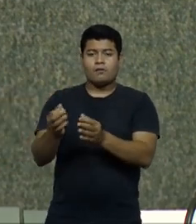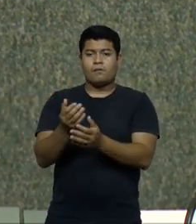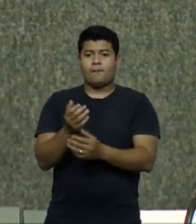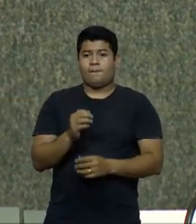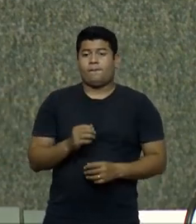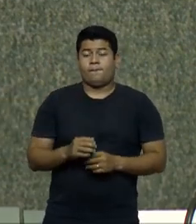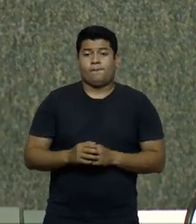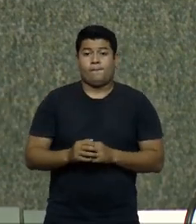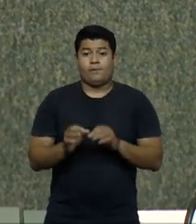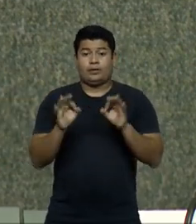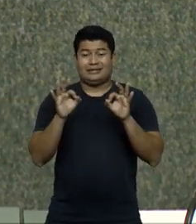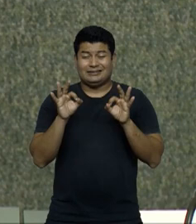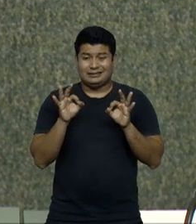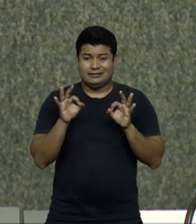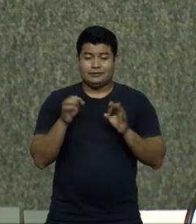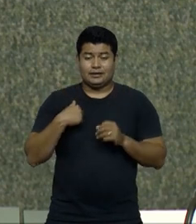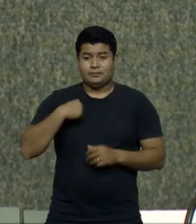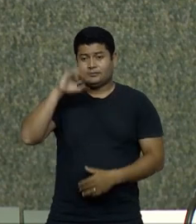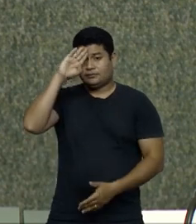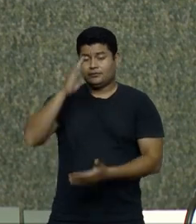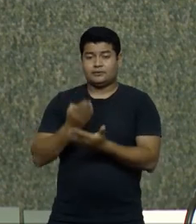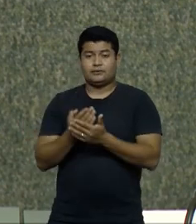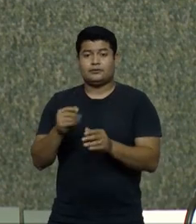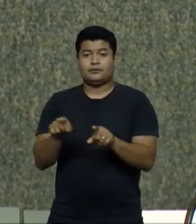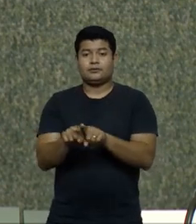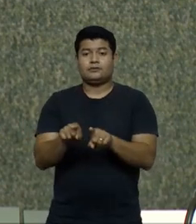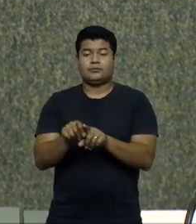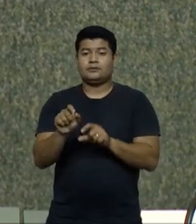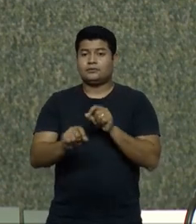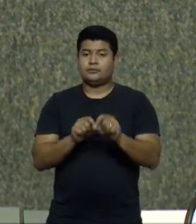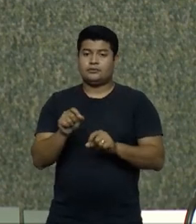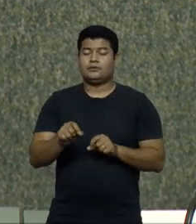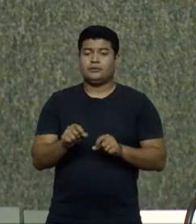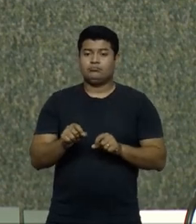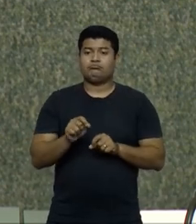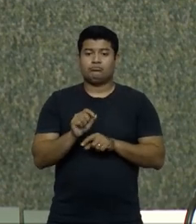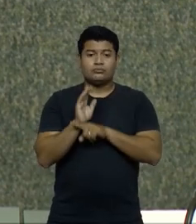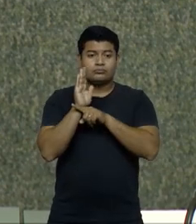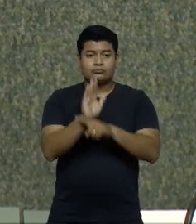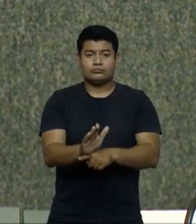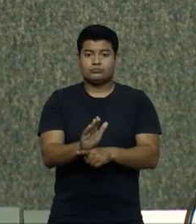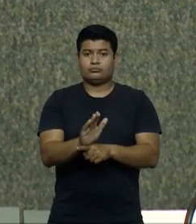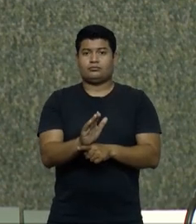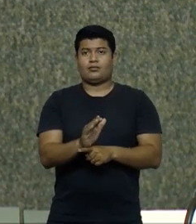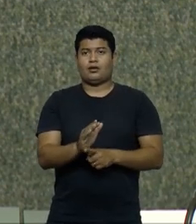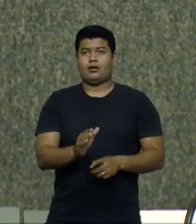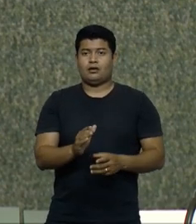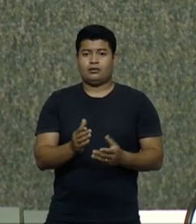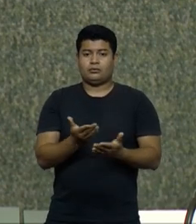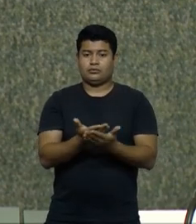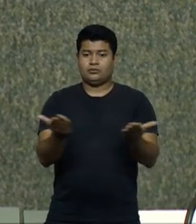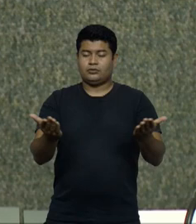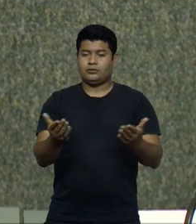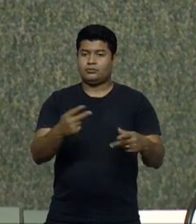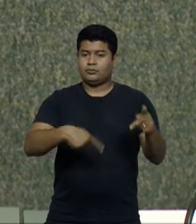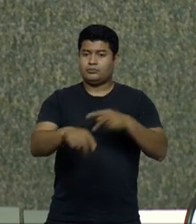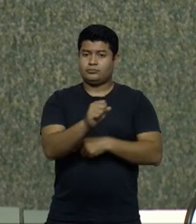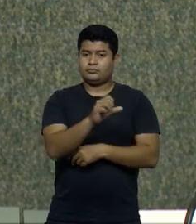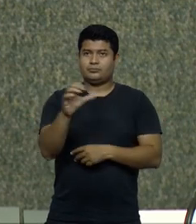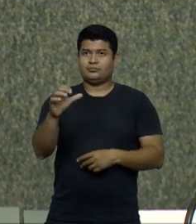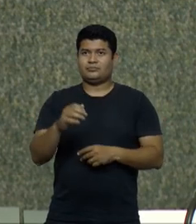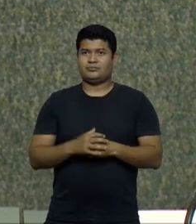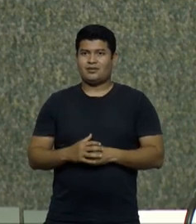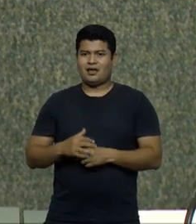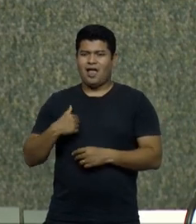certeza que isso tem sido sentido né o impacto na vida dos nossos essas as catarinenses então eu falei